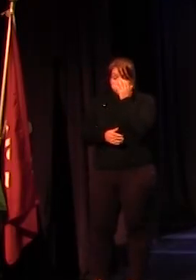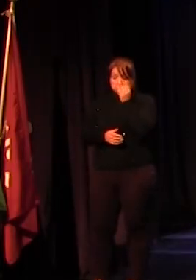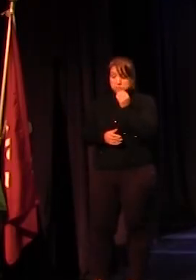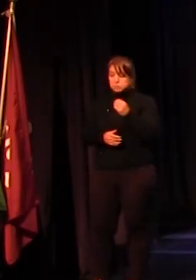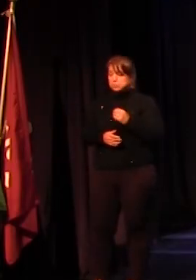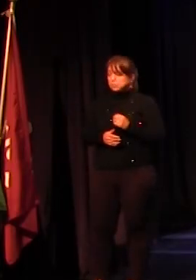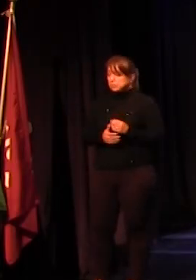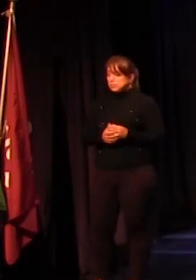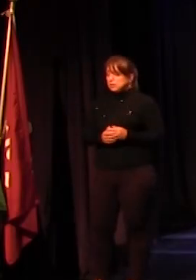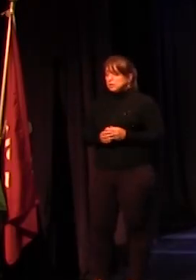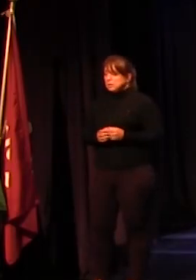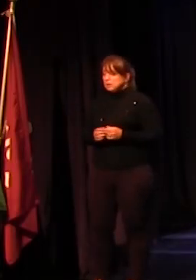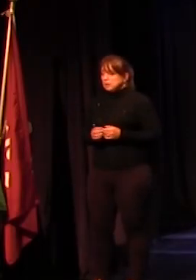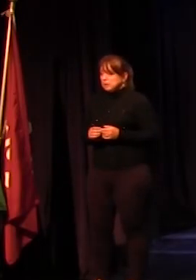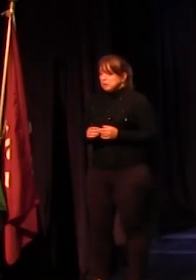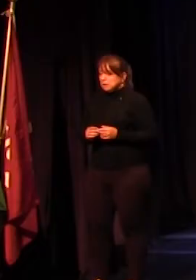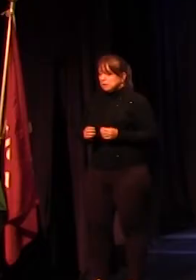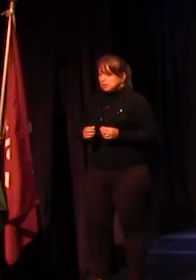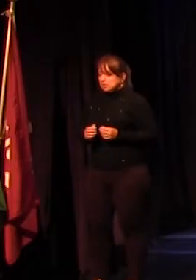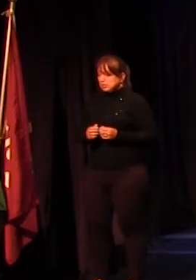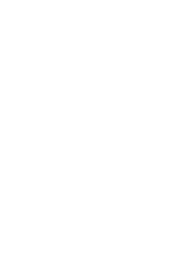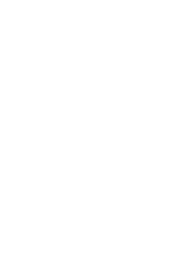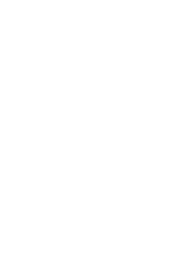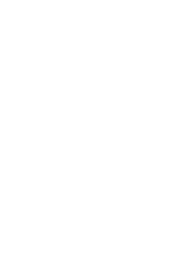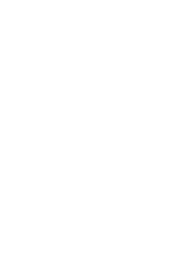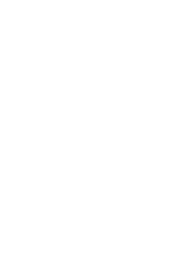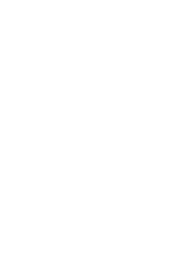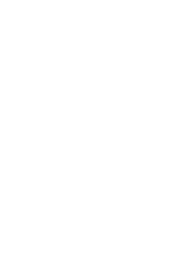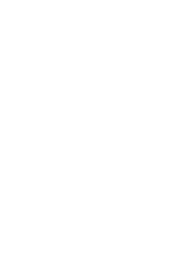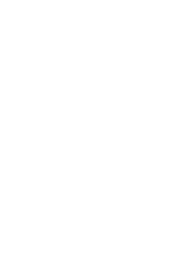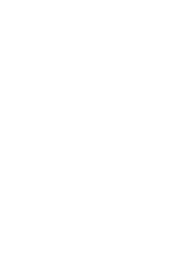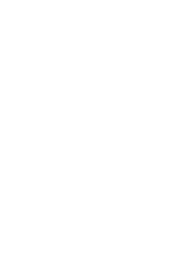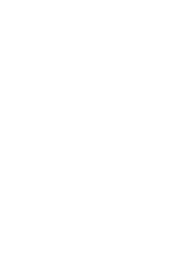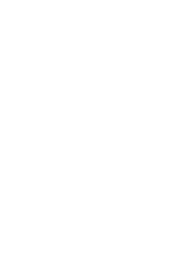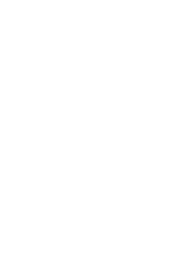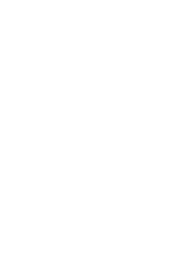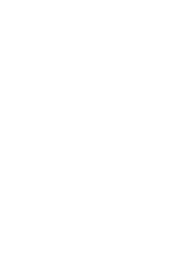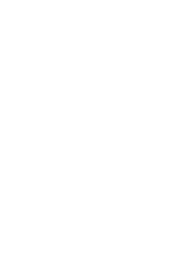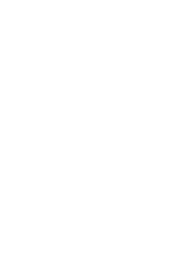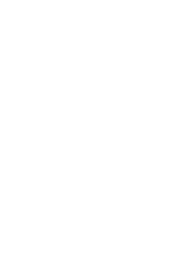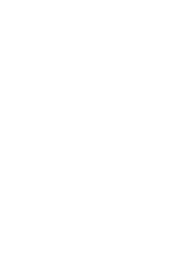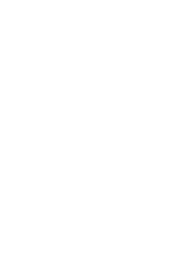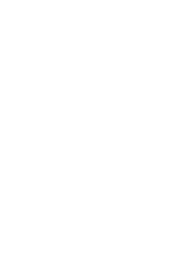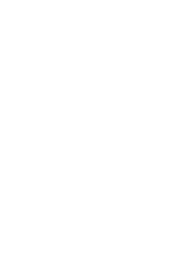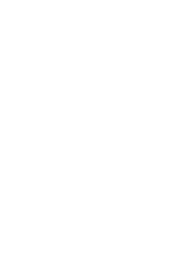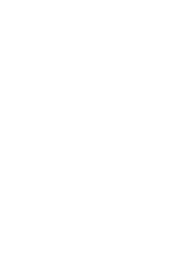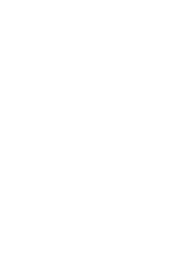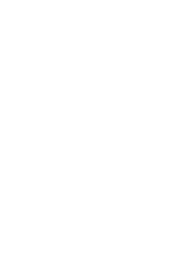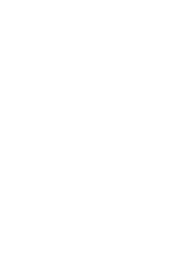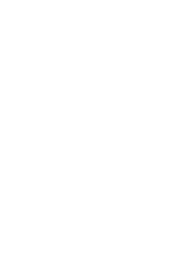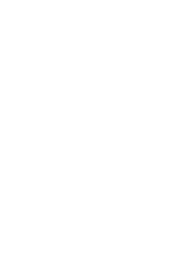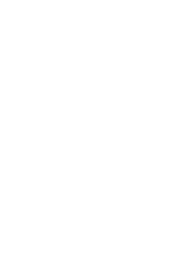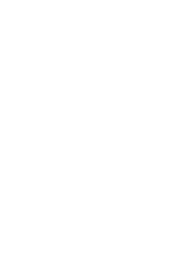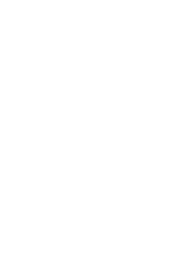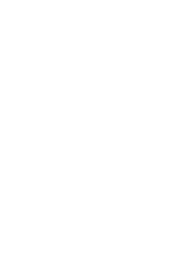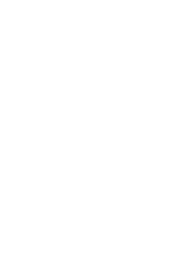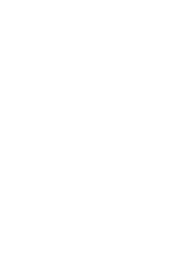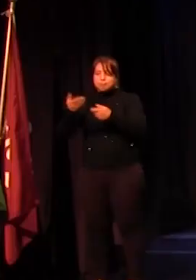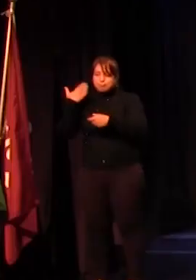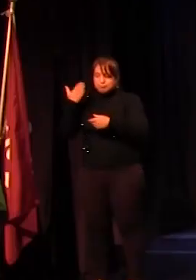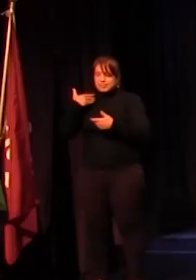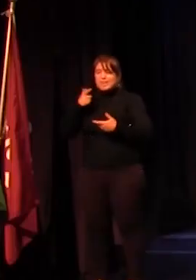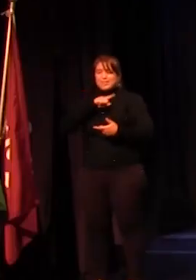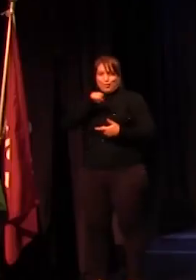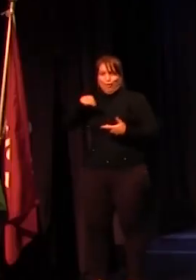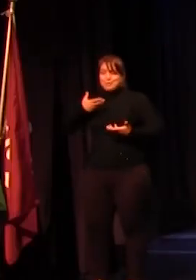Um pouquinho mais aqui da educação inclusiva, né? Um currículo que foi negociado, isso nos encheu